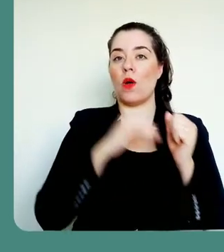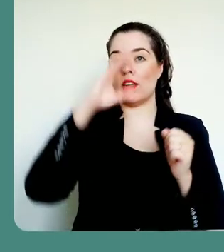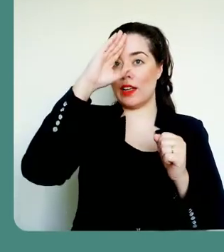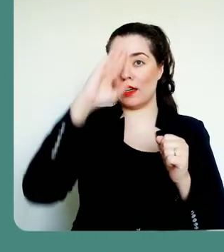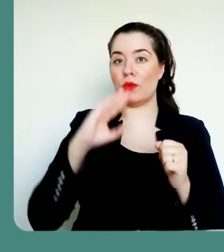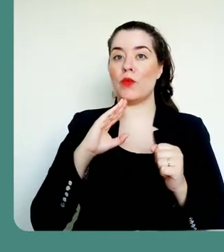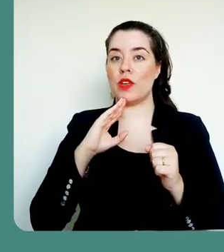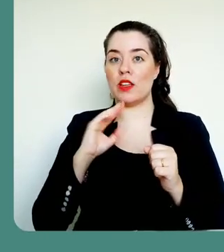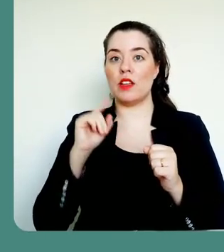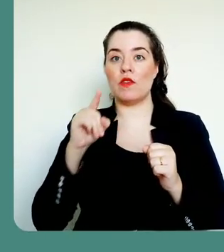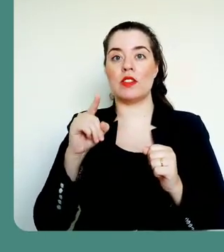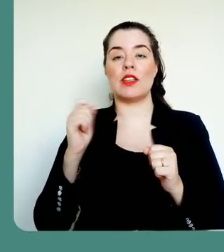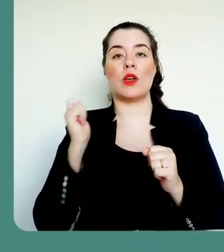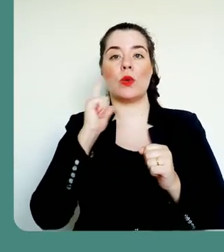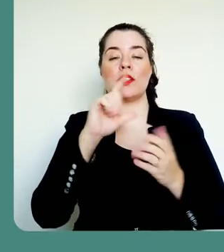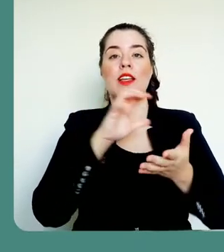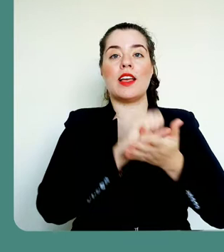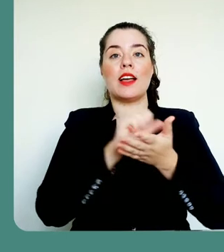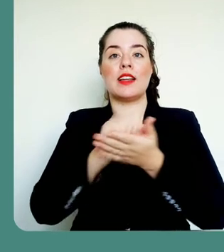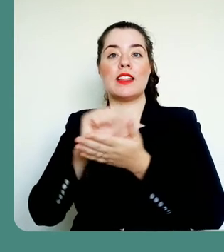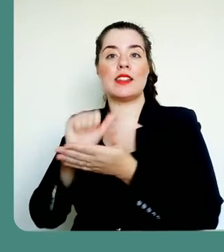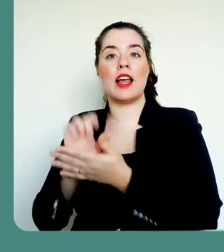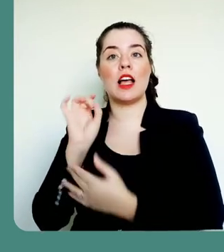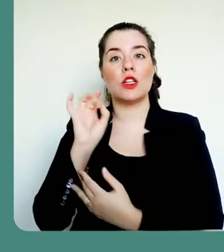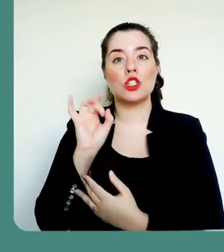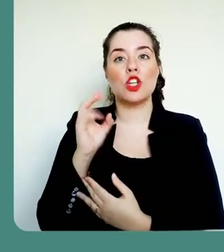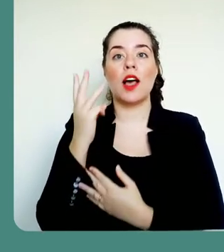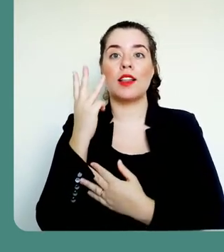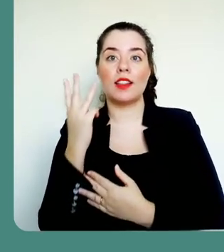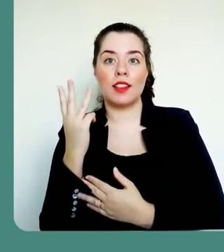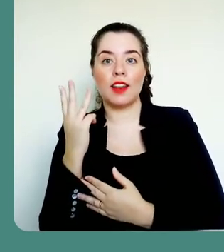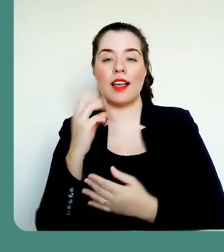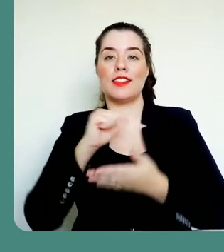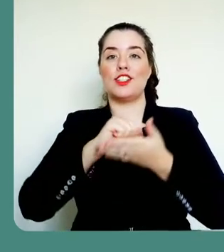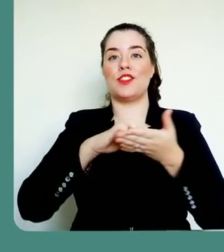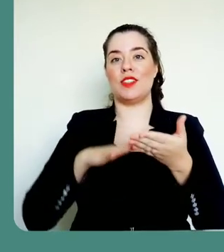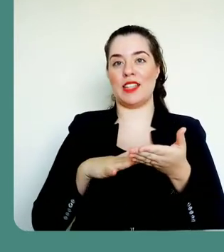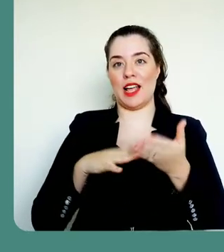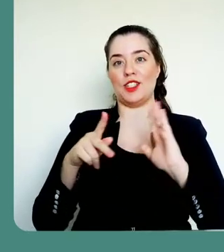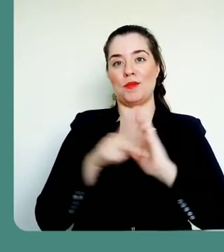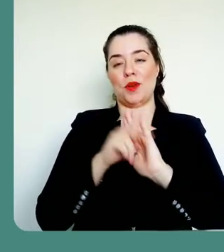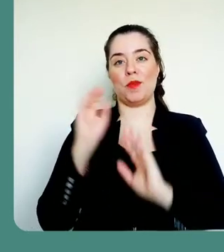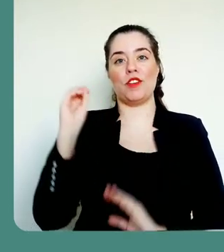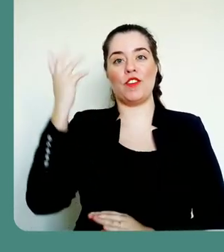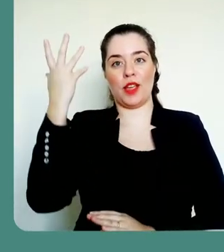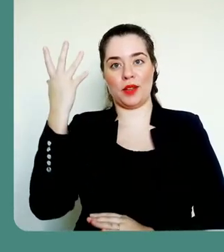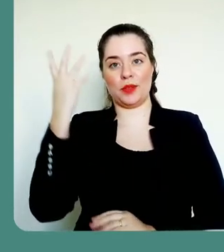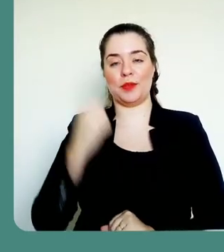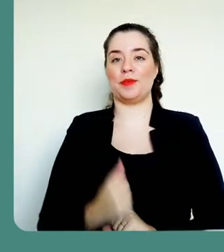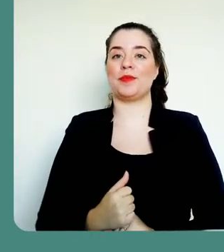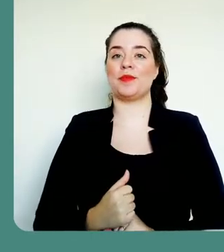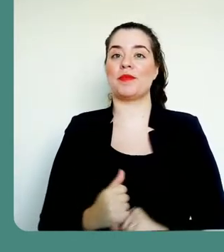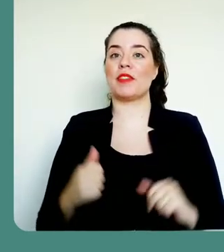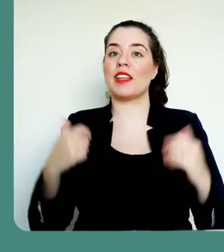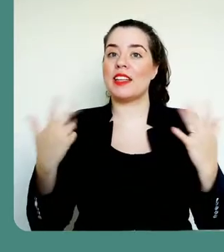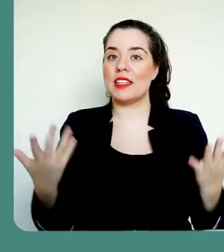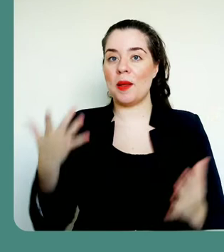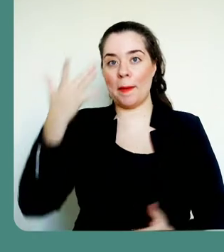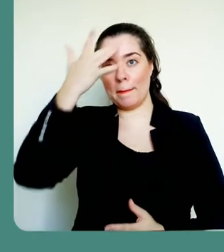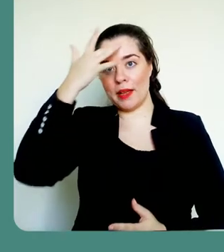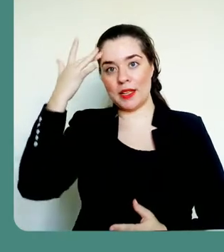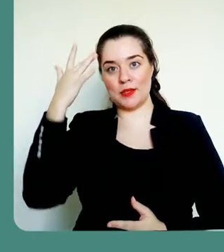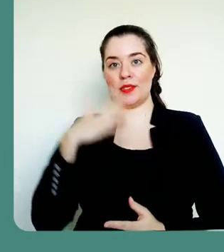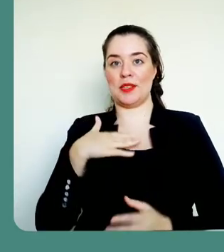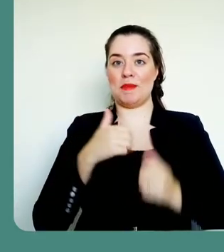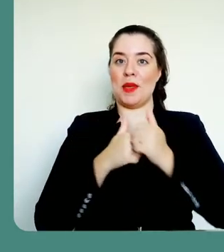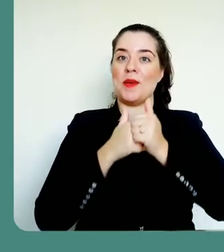Slido, você consegue cadastrar apenas 3 atividades por evento. Então, aqui me acompanhe, eu vou